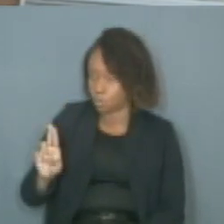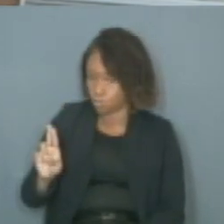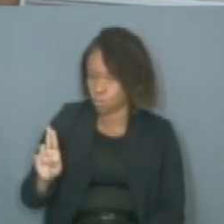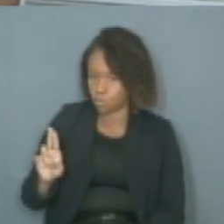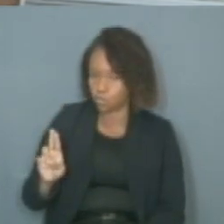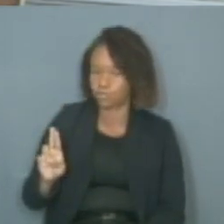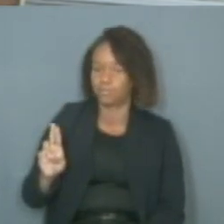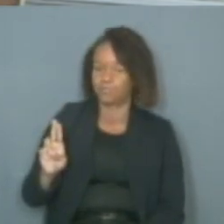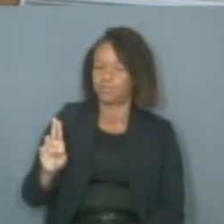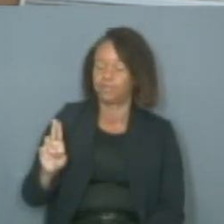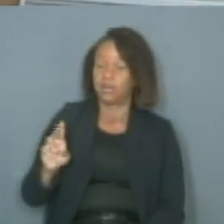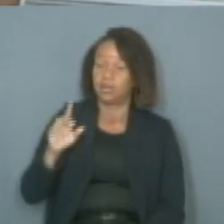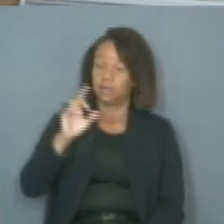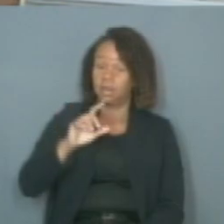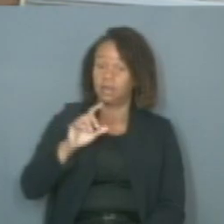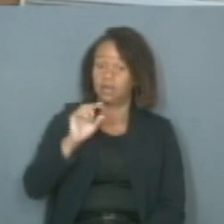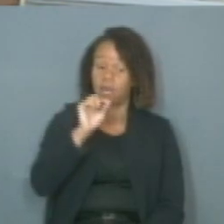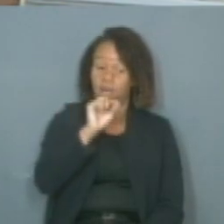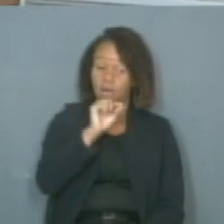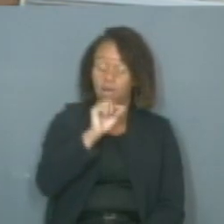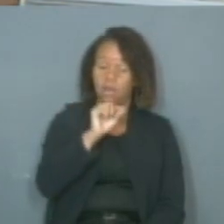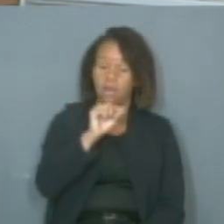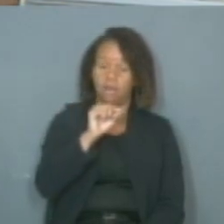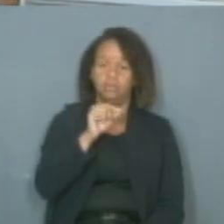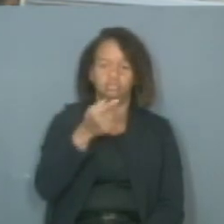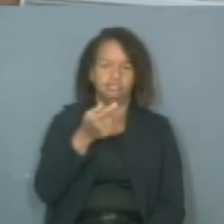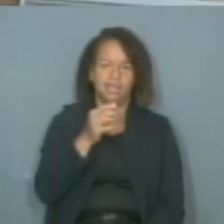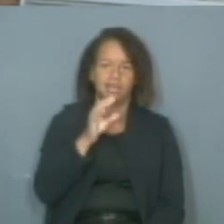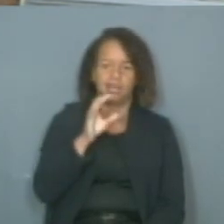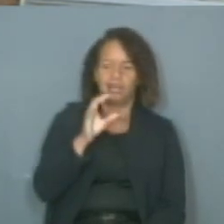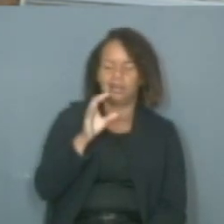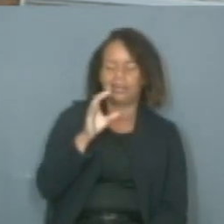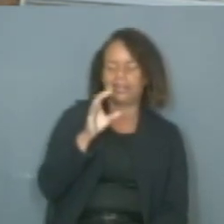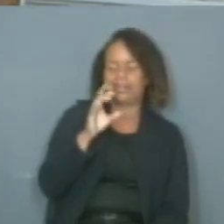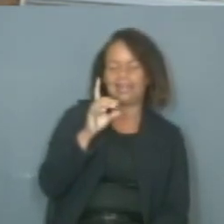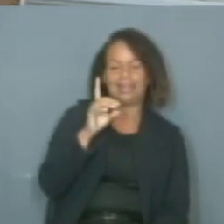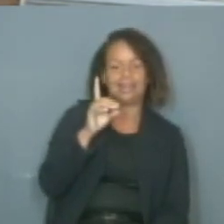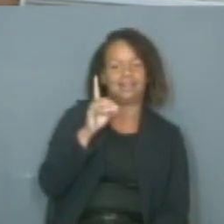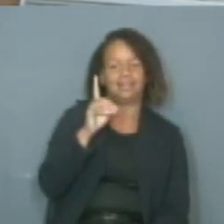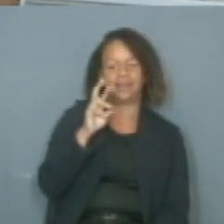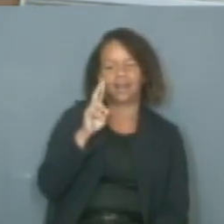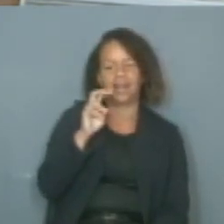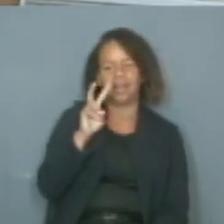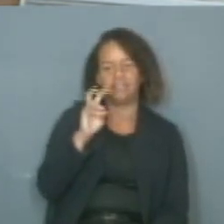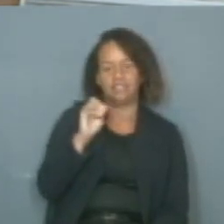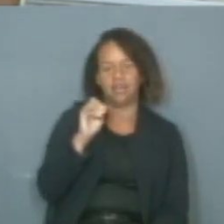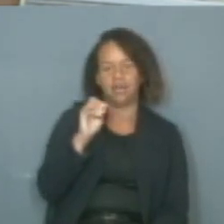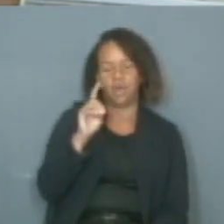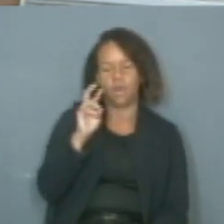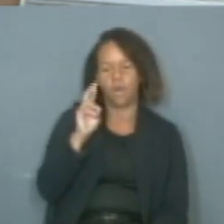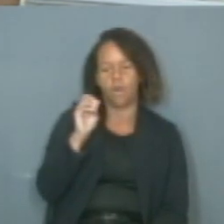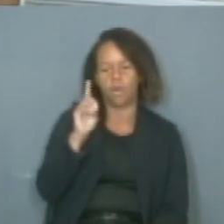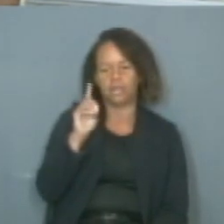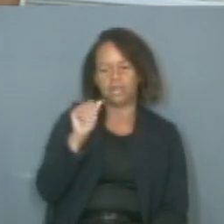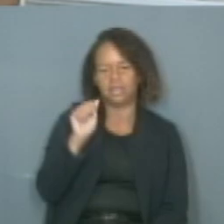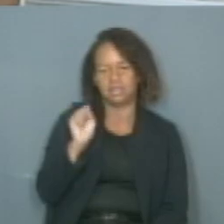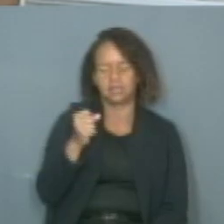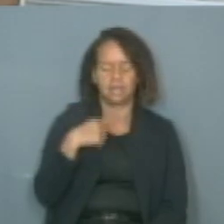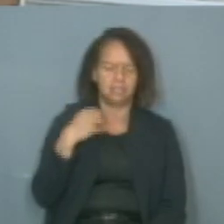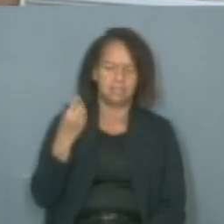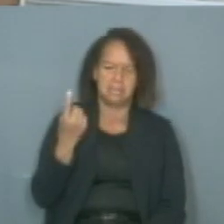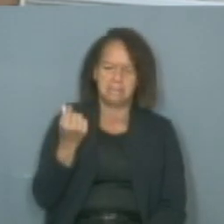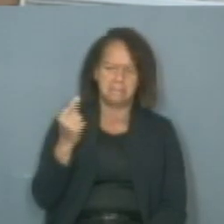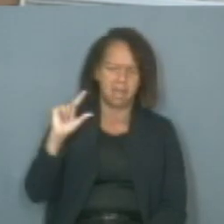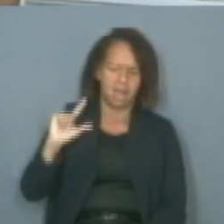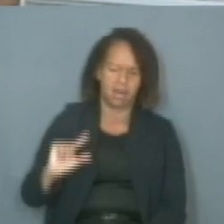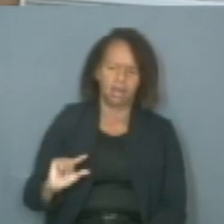a colocação do trava-rodas. Eu tenho certeza que esse é um objeto completamente barato, muito